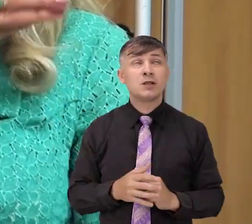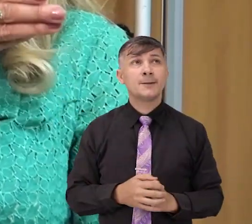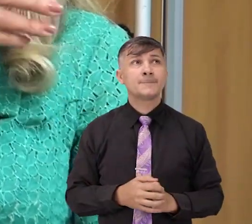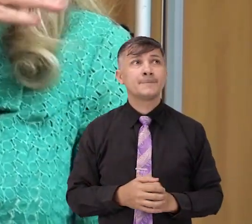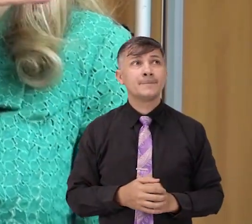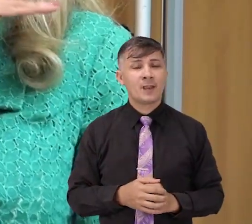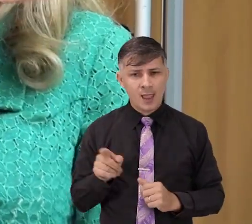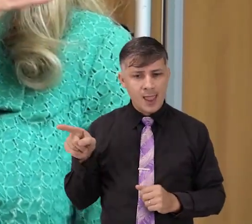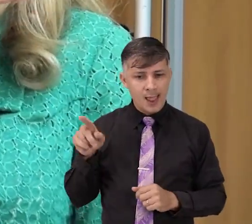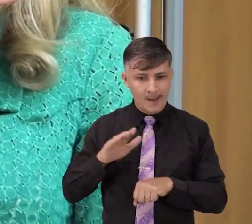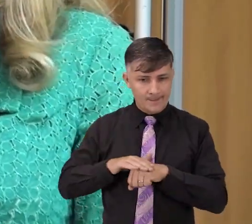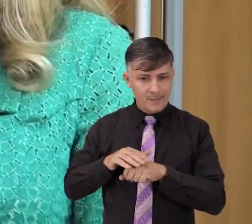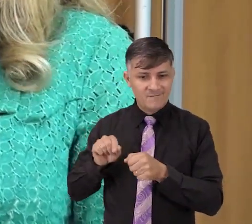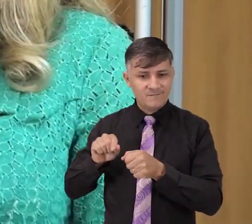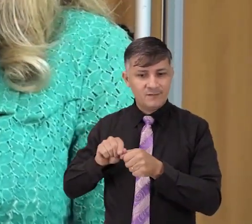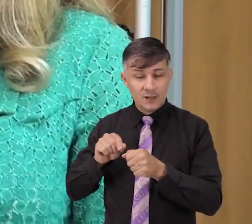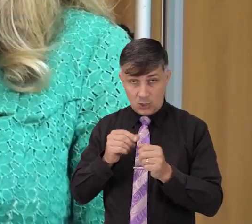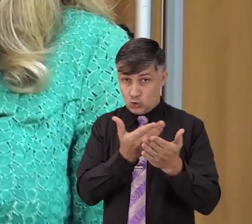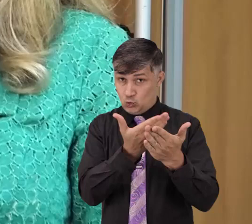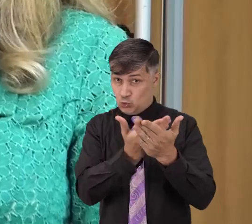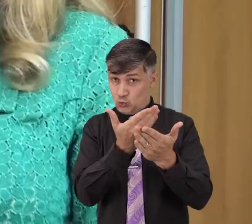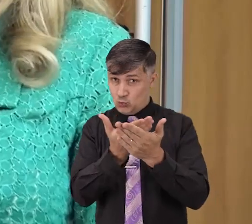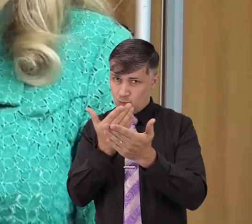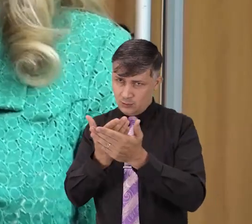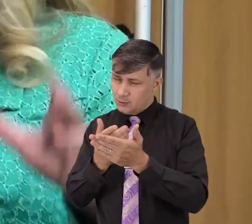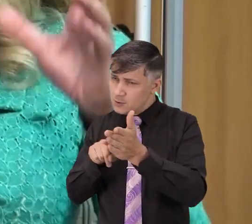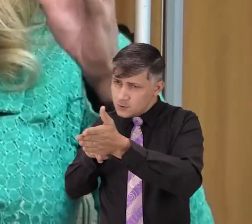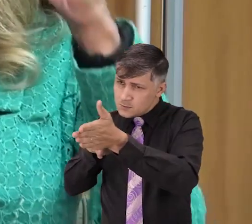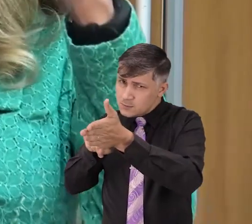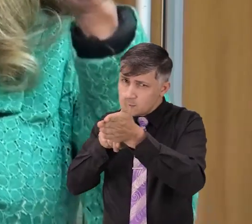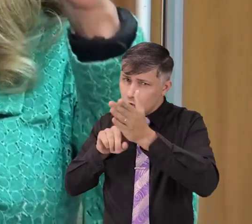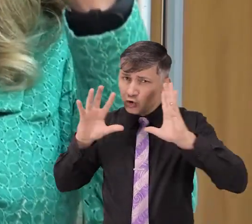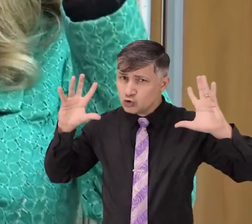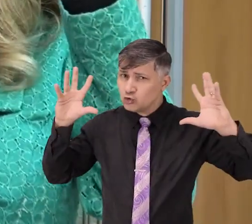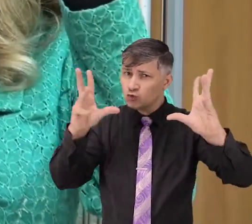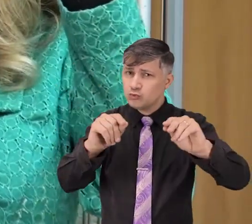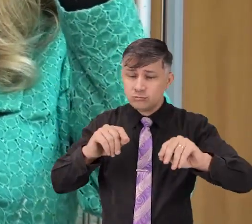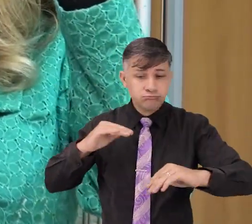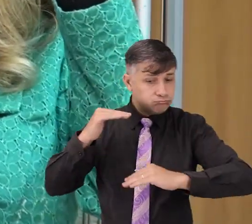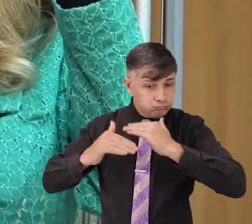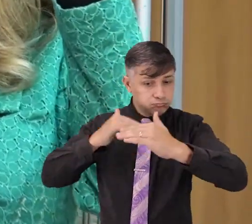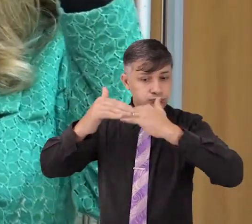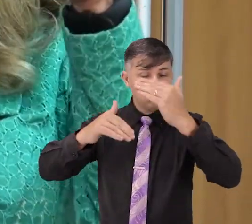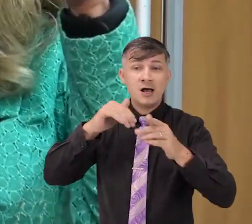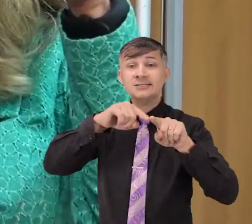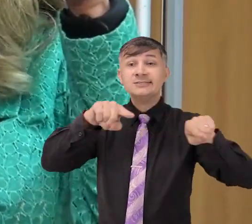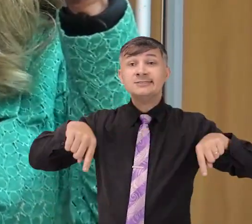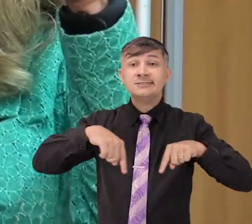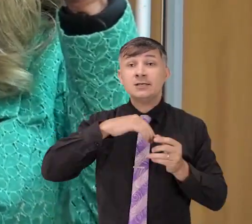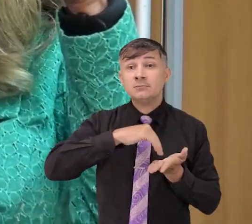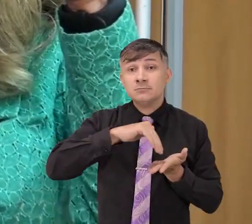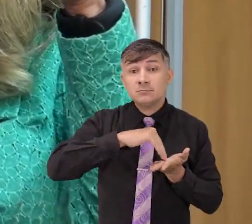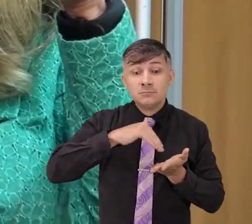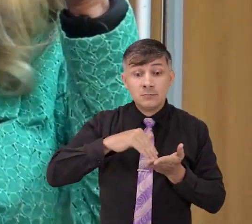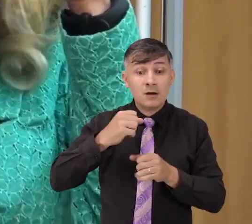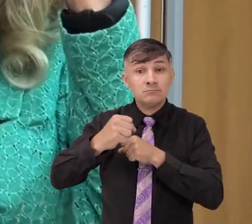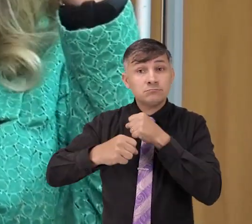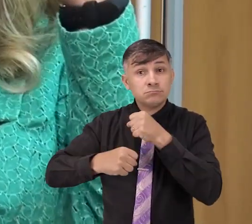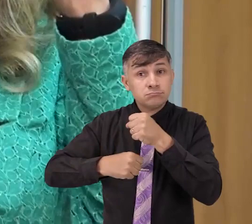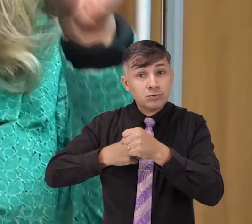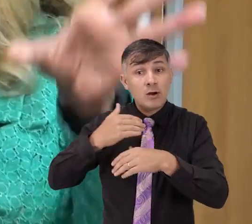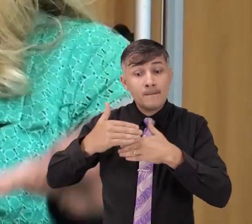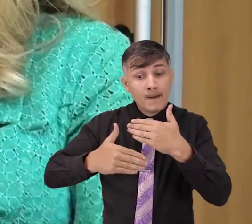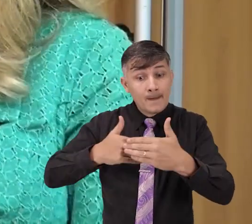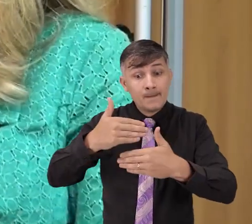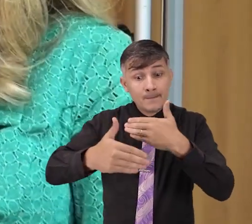um estudo sobre a evolução dos escritórios a partir do momento, quer dizer, do marco zero da pesquisa dela, que